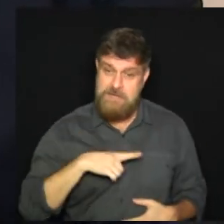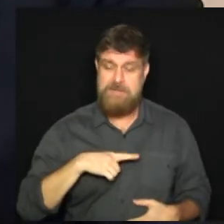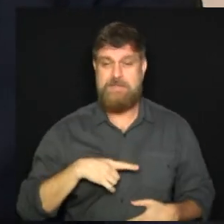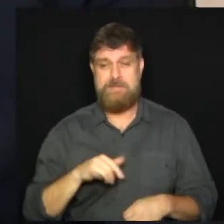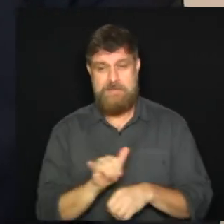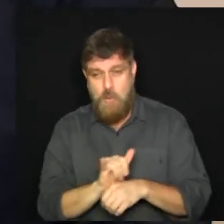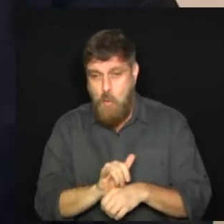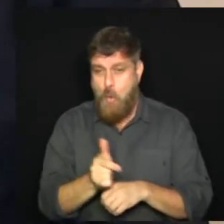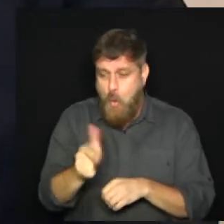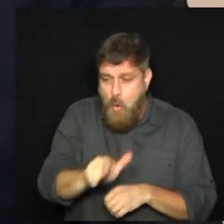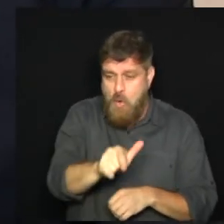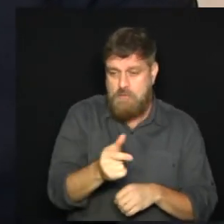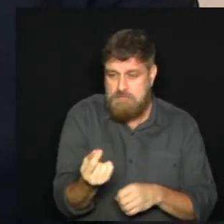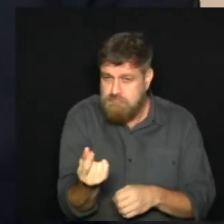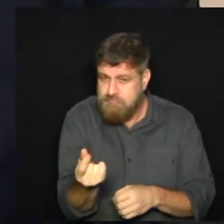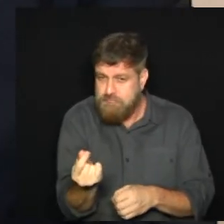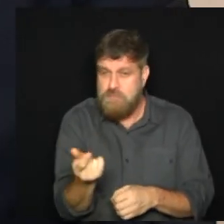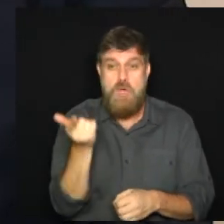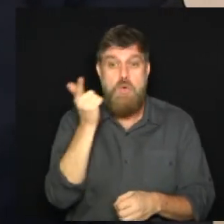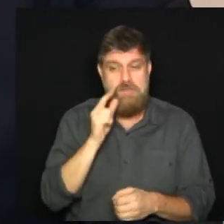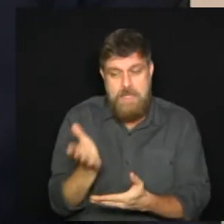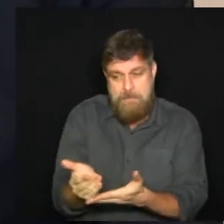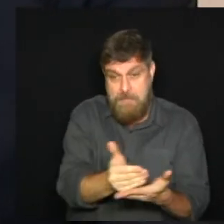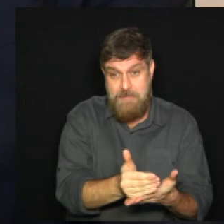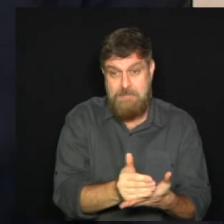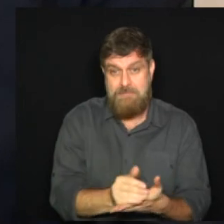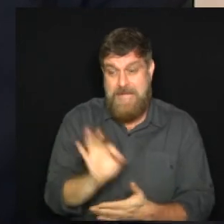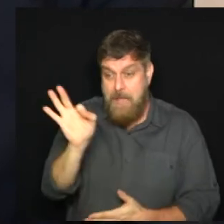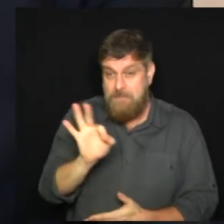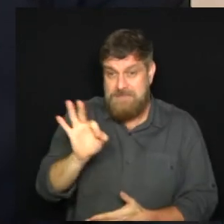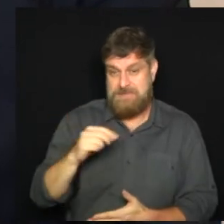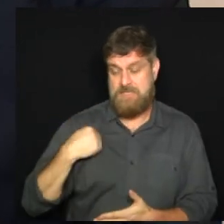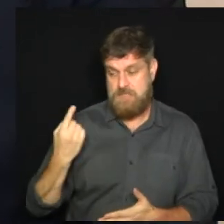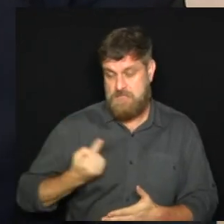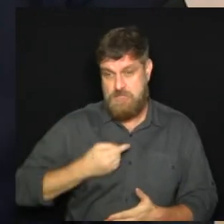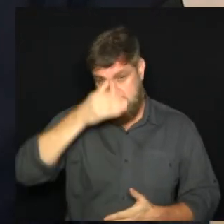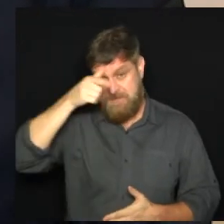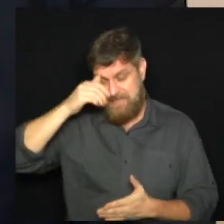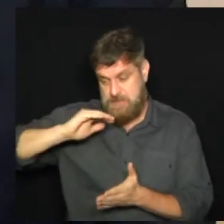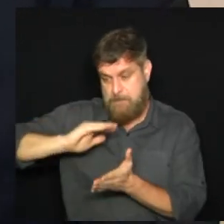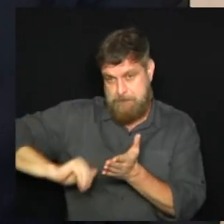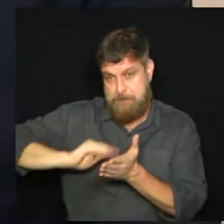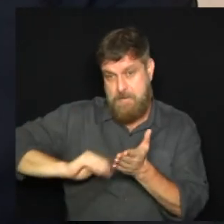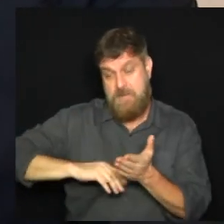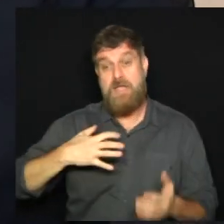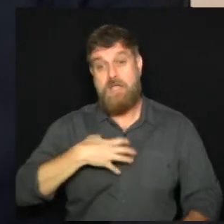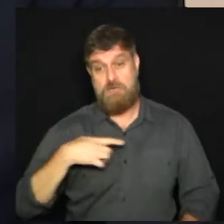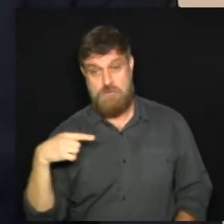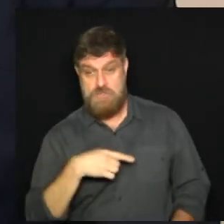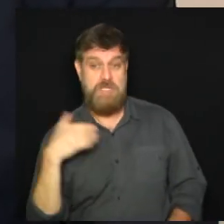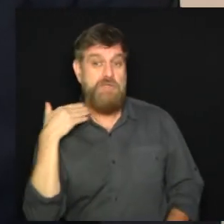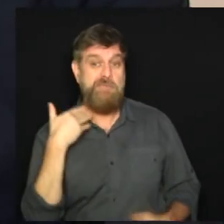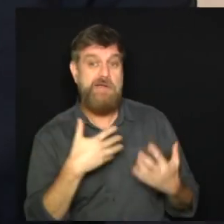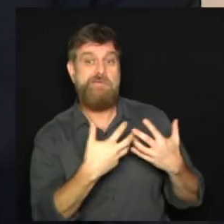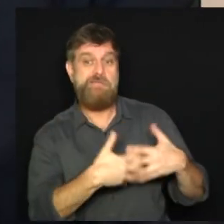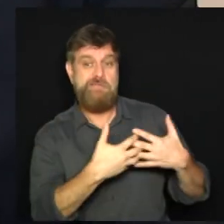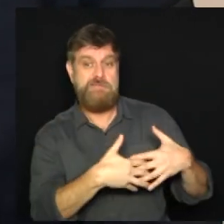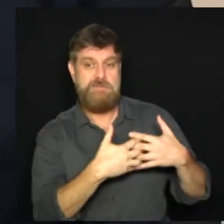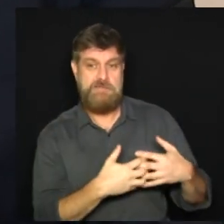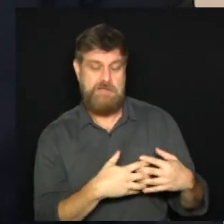taxas. Se liga aí. Na verdade, não é que todo mundo tem que pagar. Primeiro que as tarifas bancárias é uma forma de custear a operação do banco. Então a gente precisa entender que o